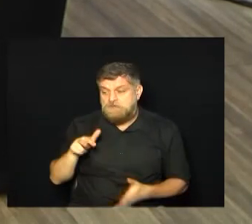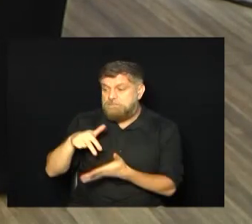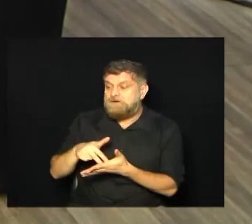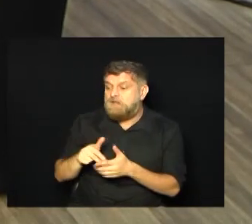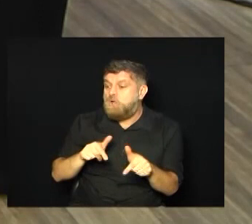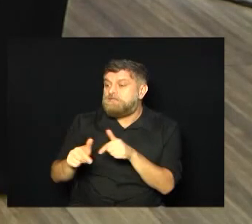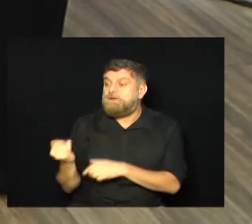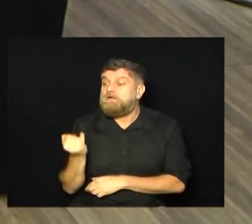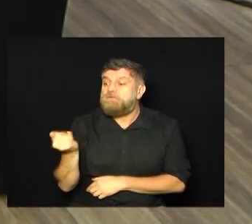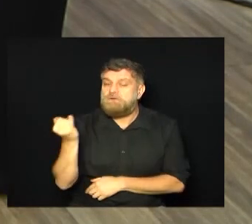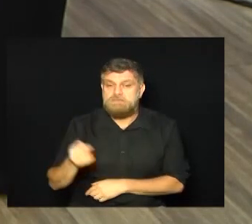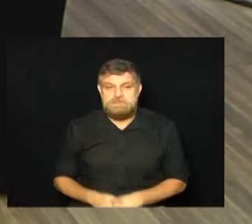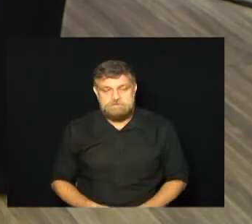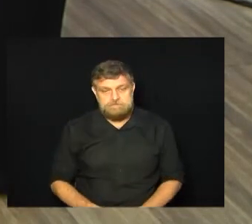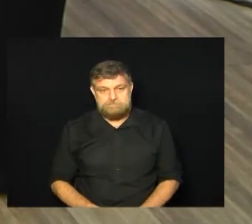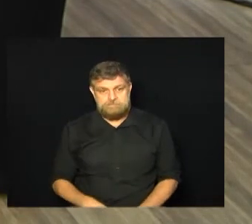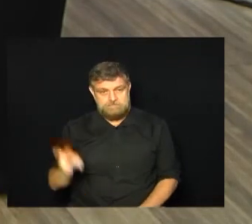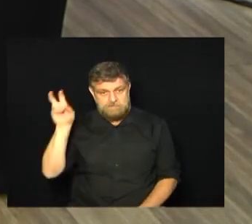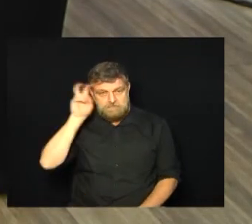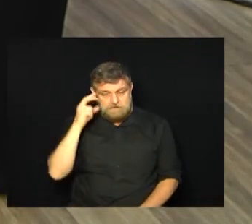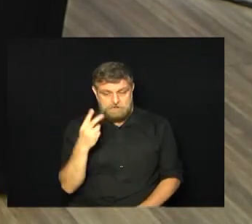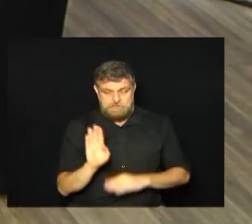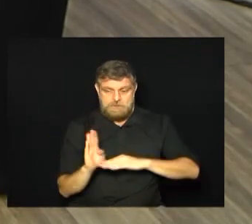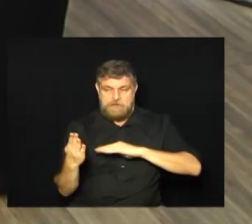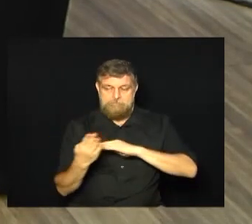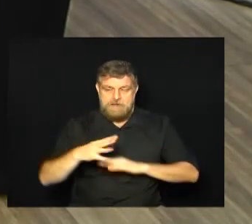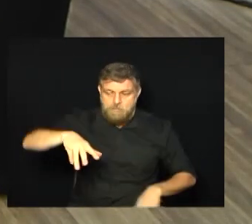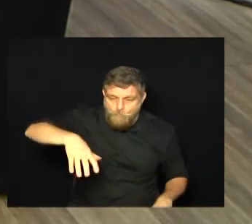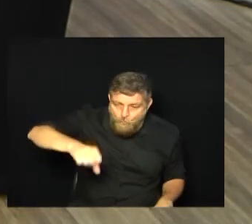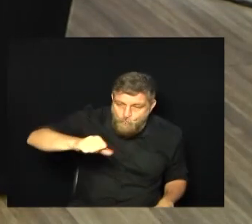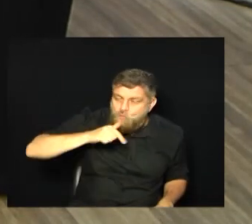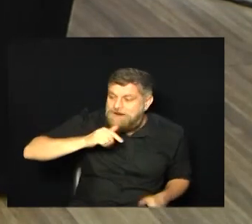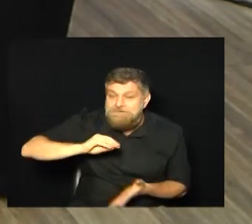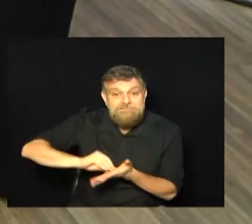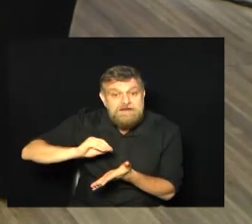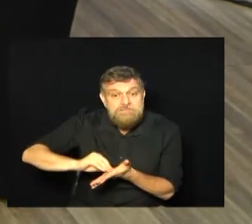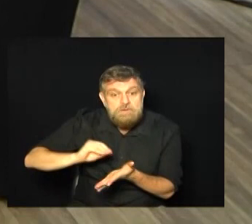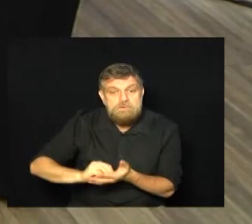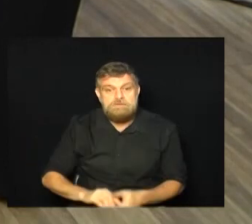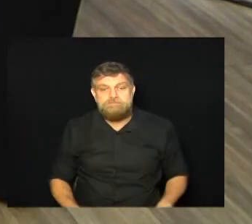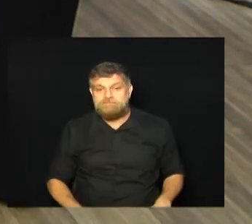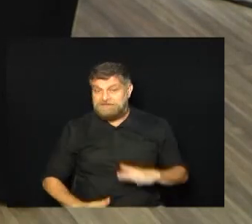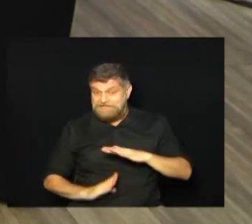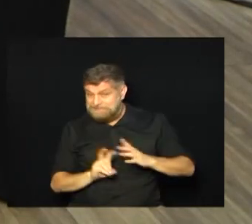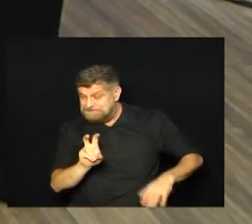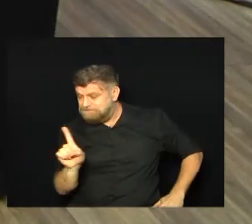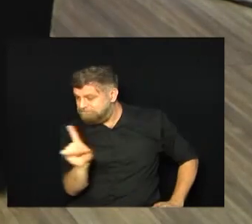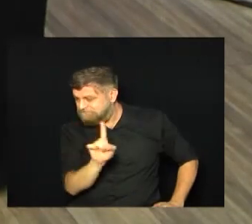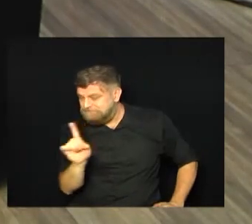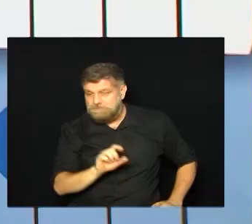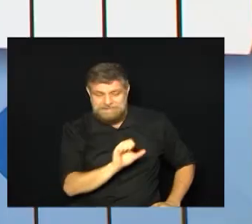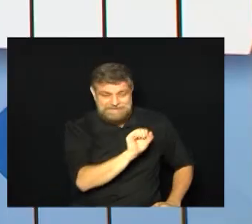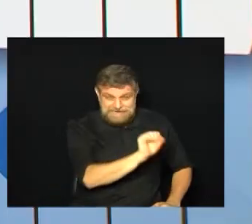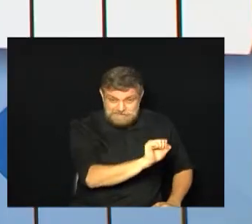agora, porque amanhã, quinta-feira, 2 bairros de Campinas vão ficar sem água, hein? Olha, e não vai ser até 5 horas da tarde, não. Vai ser